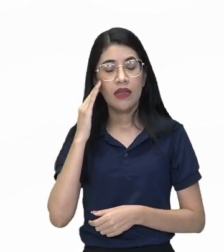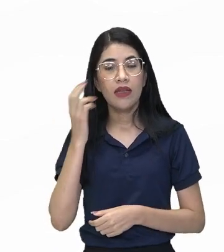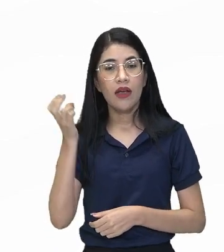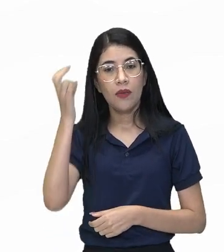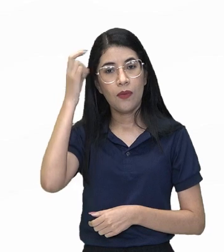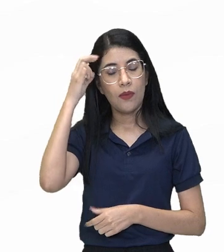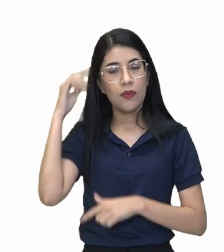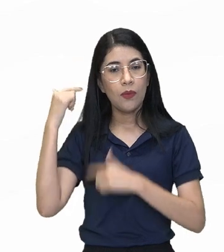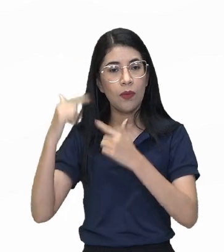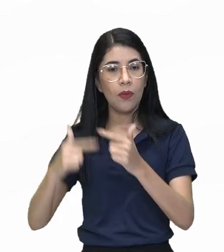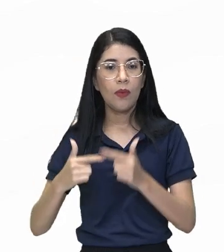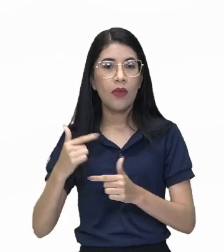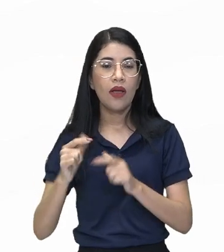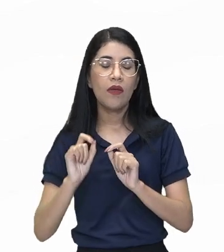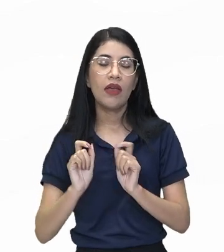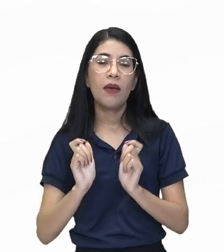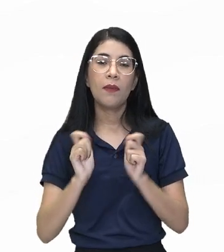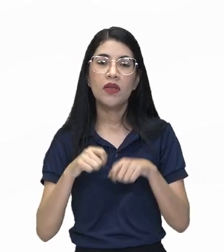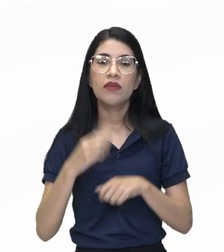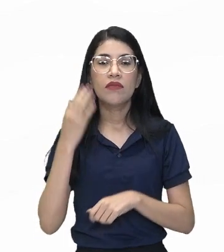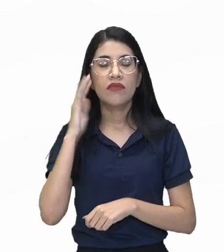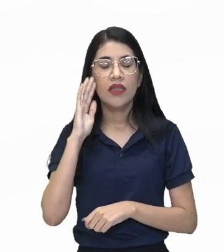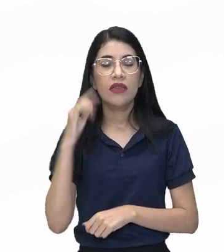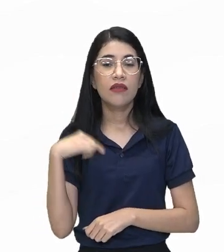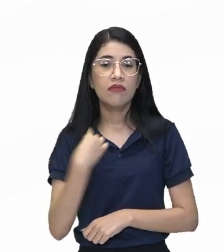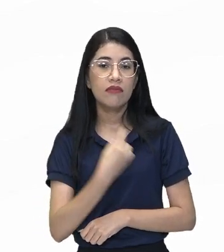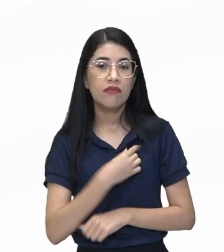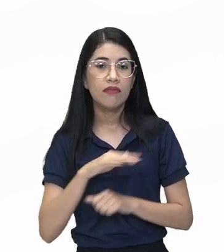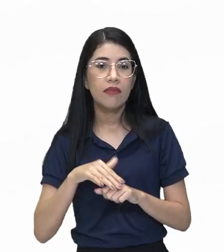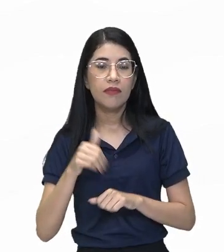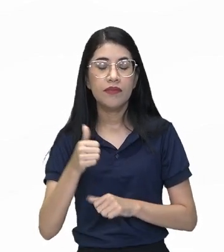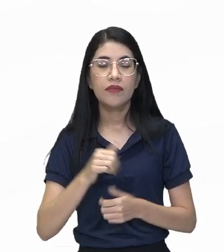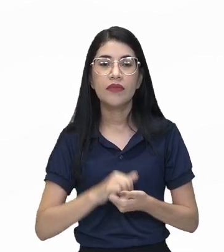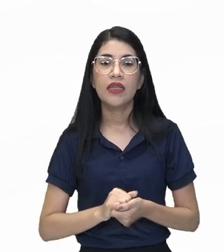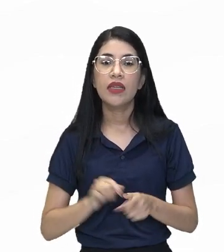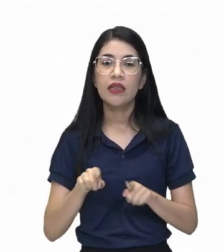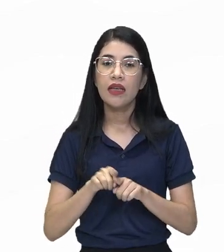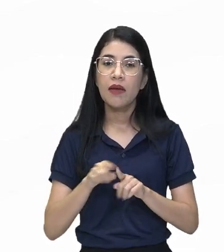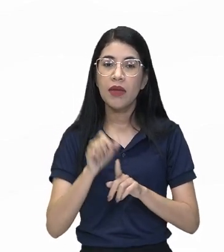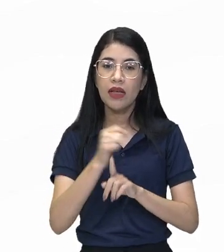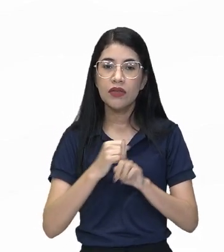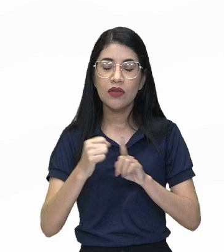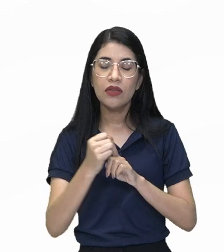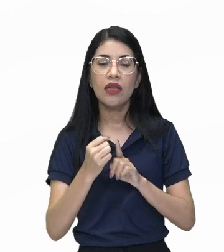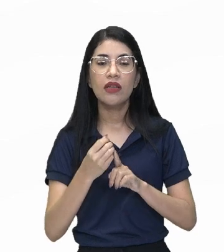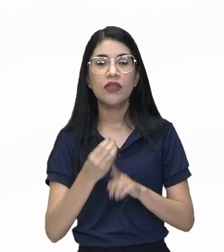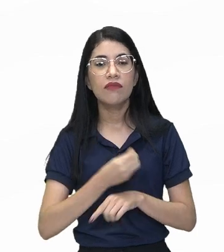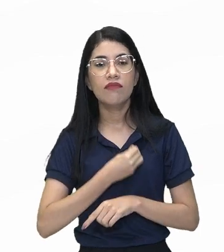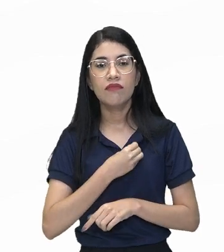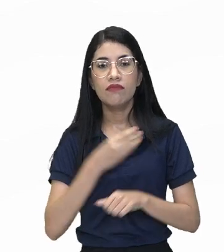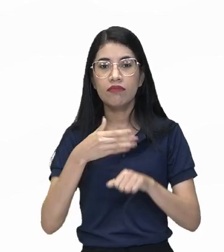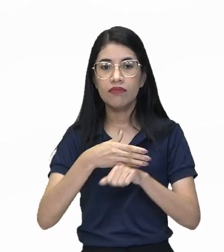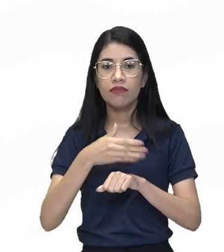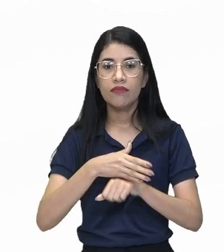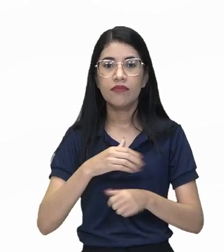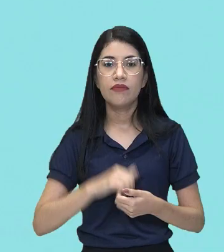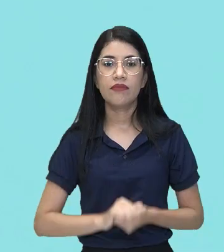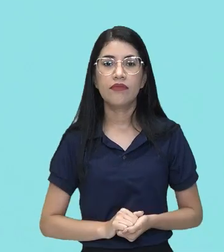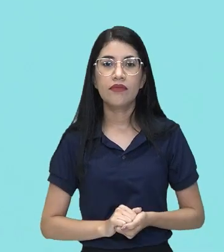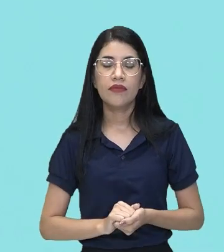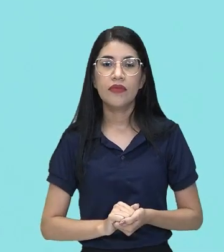é uma maneira de entender melhor a nós mesmos e a sociedade em que vivemos. Então, a partir do momento